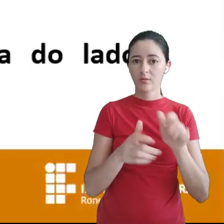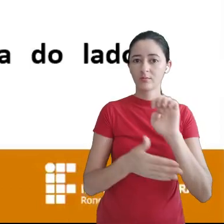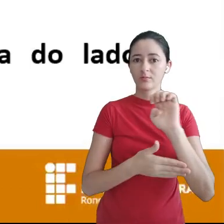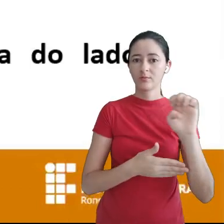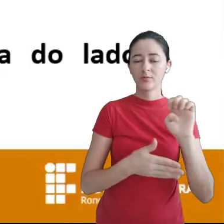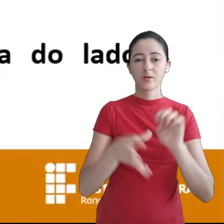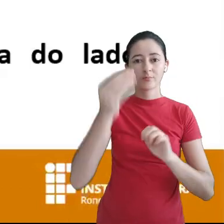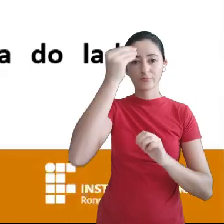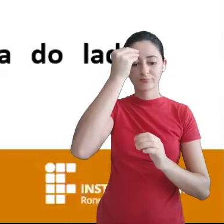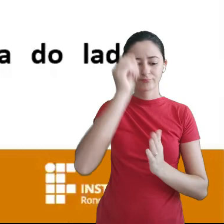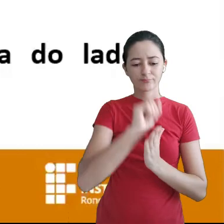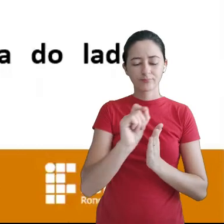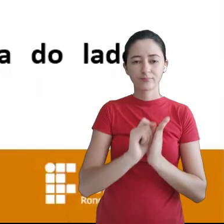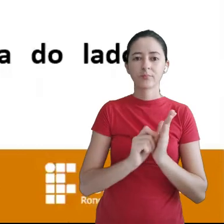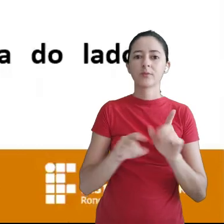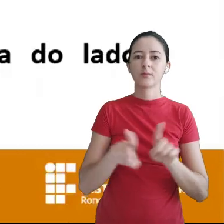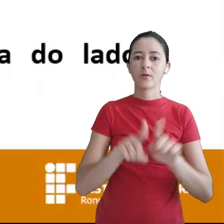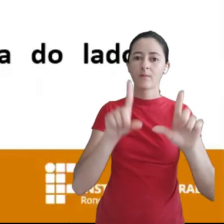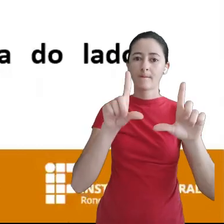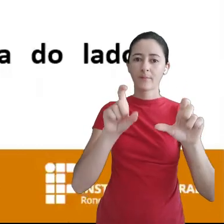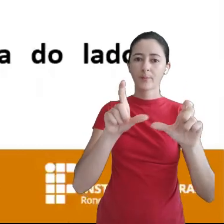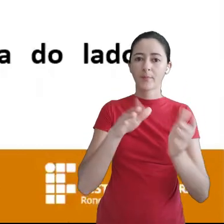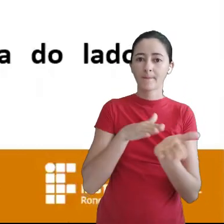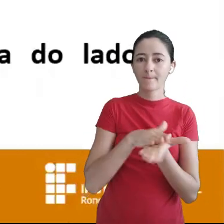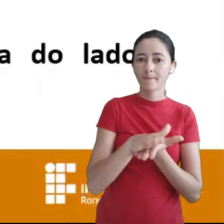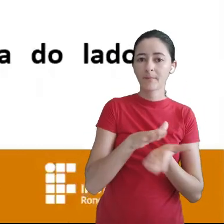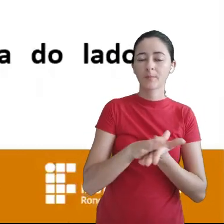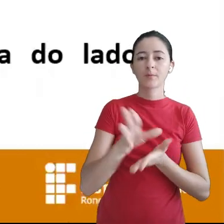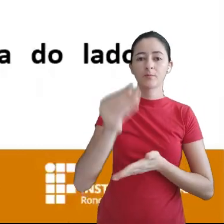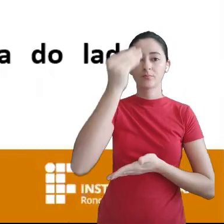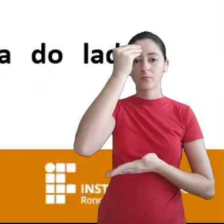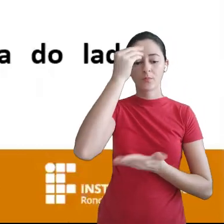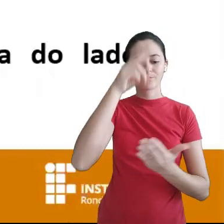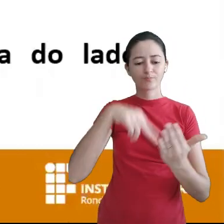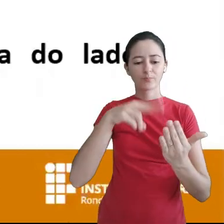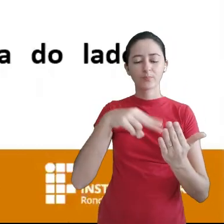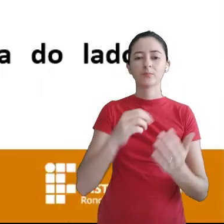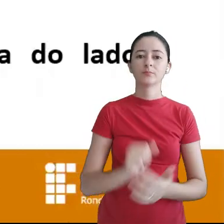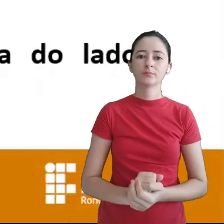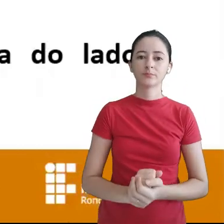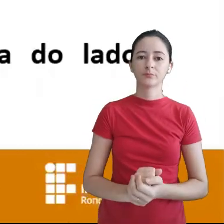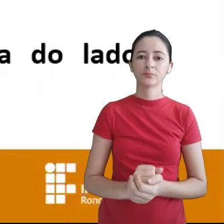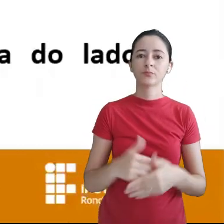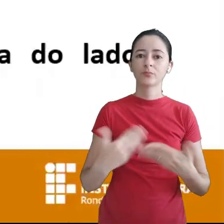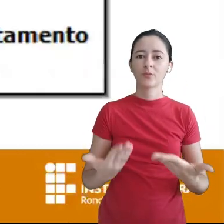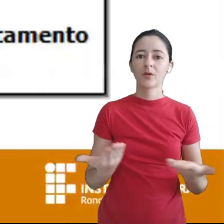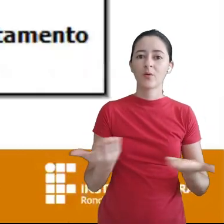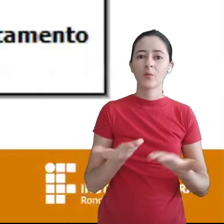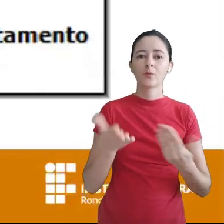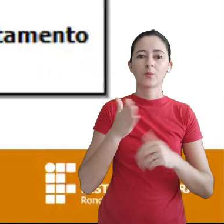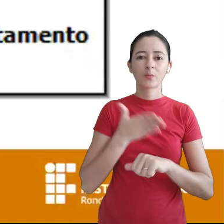esquerdo da máxima. Já vou mostrar. Mas gravem isso. Anotem isso. Imprimam isso aqui também para vocês não esquecerem.